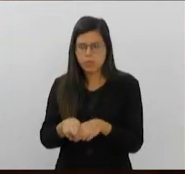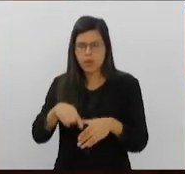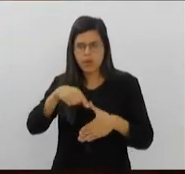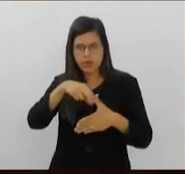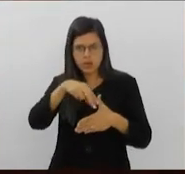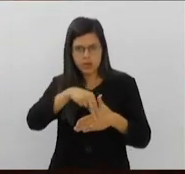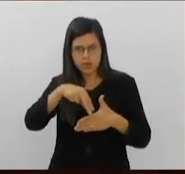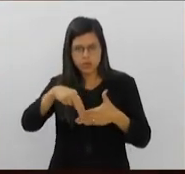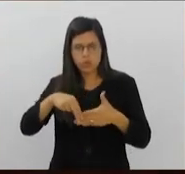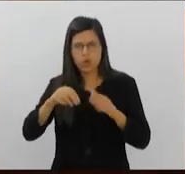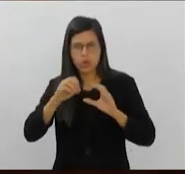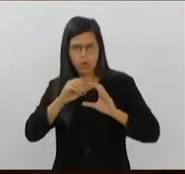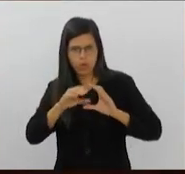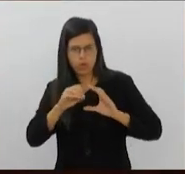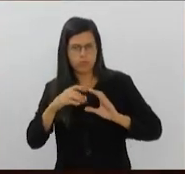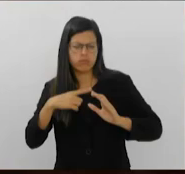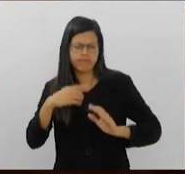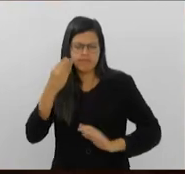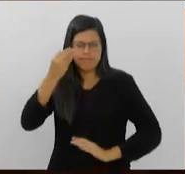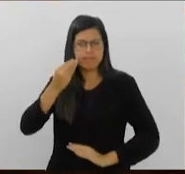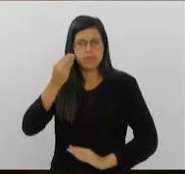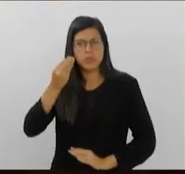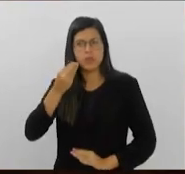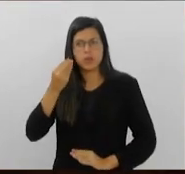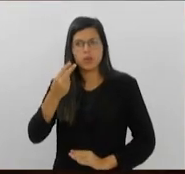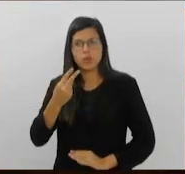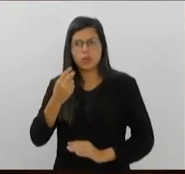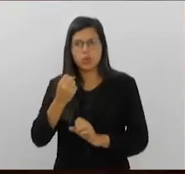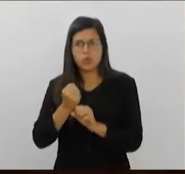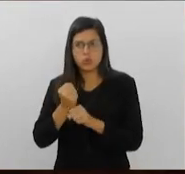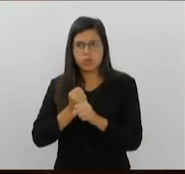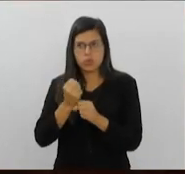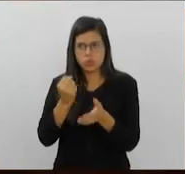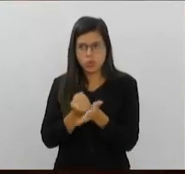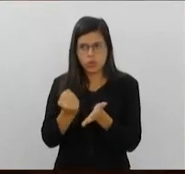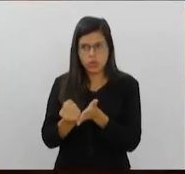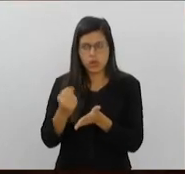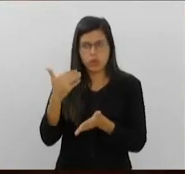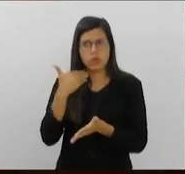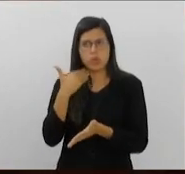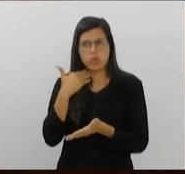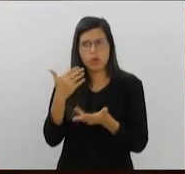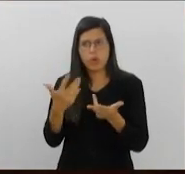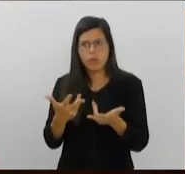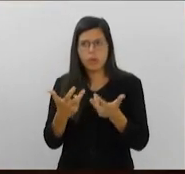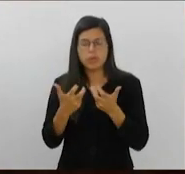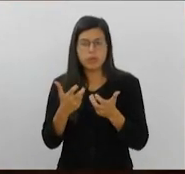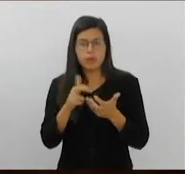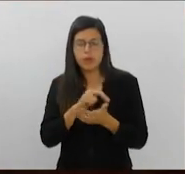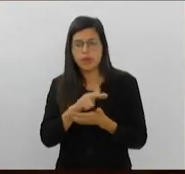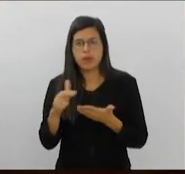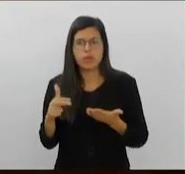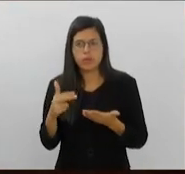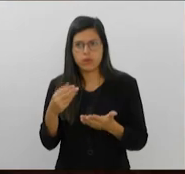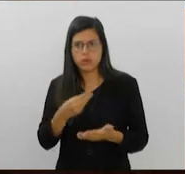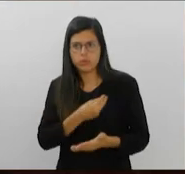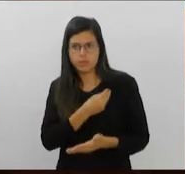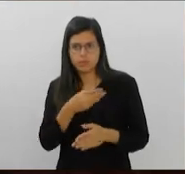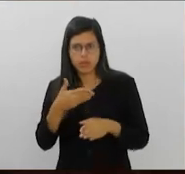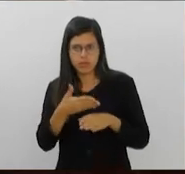boa experiência. E em 2 anos de contrato no banco, eu percebi que muitos participantes do Jovem